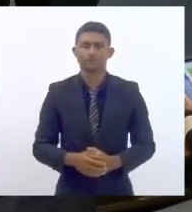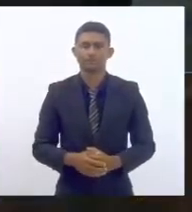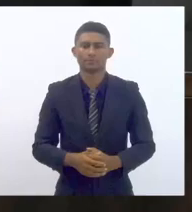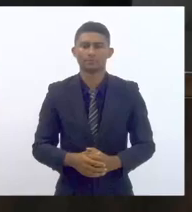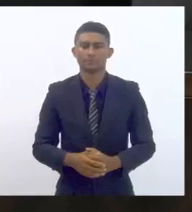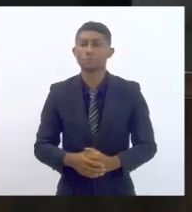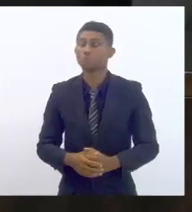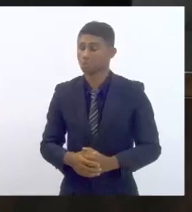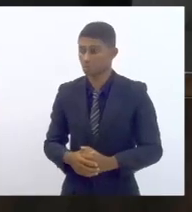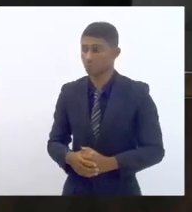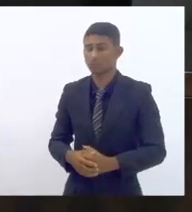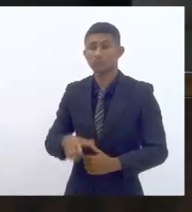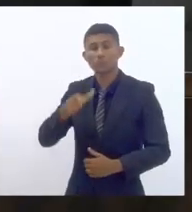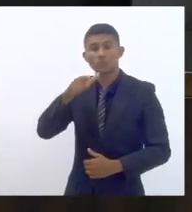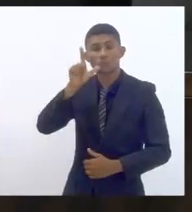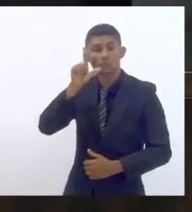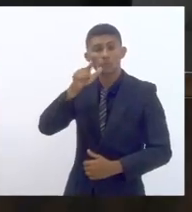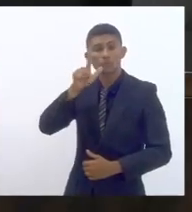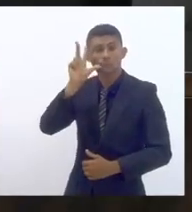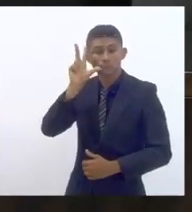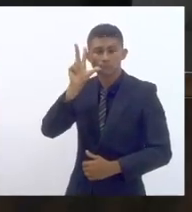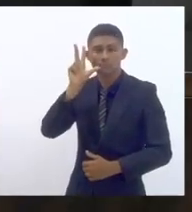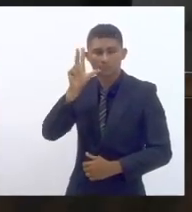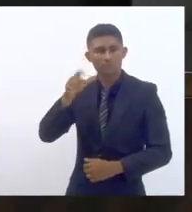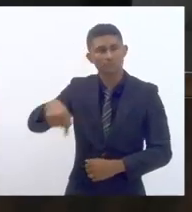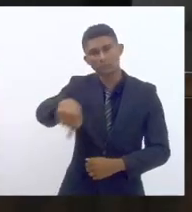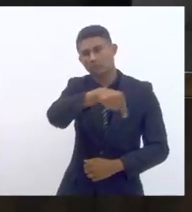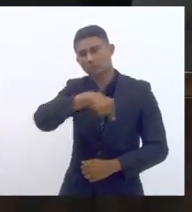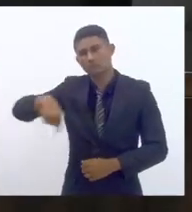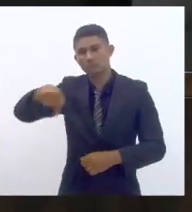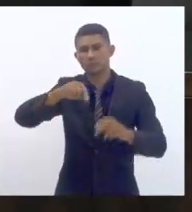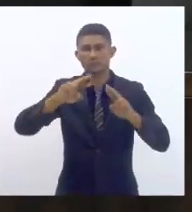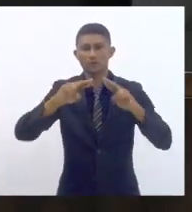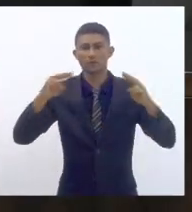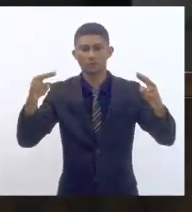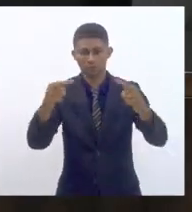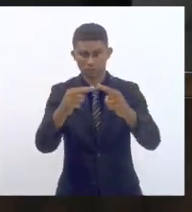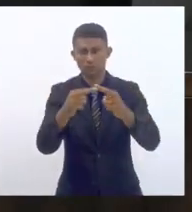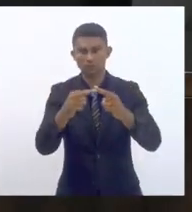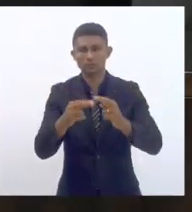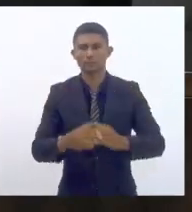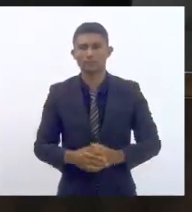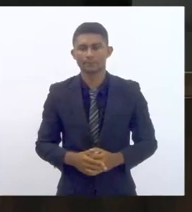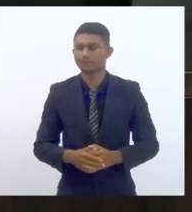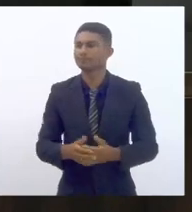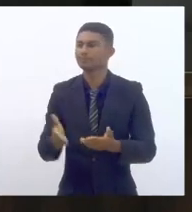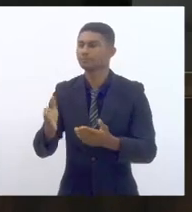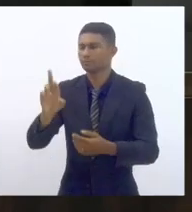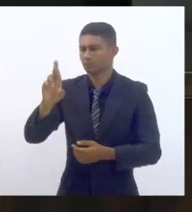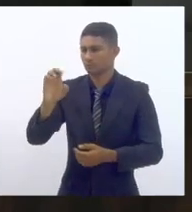Nós estivemos reunidos ontem. Eu estive, deputado Rodrigo,